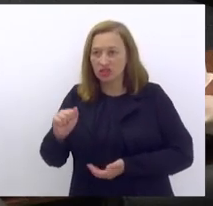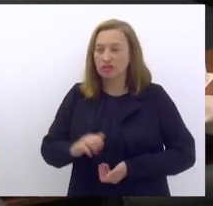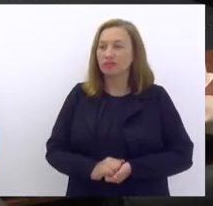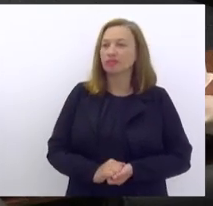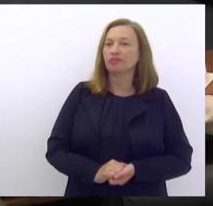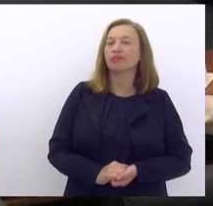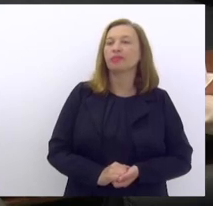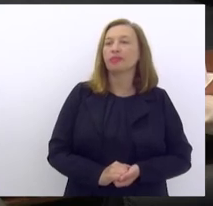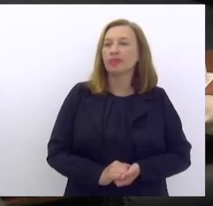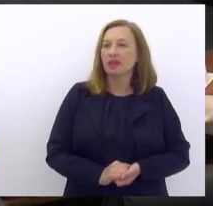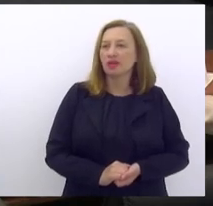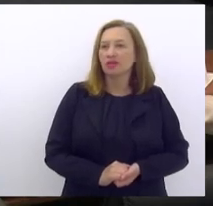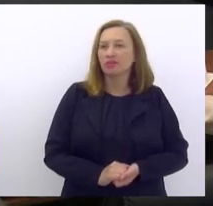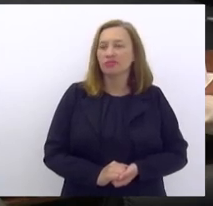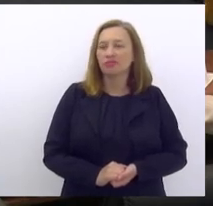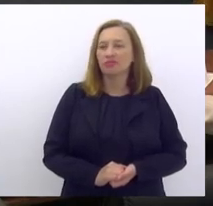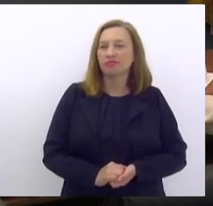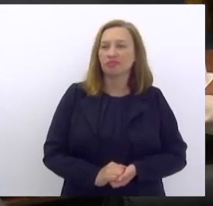Melau.